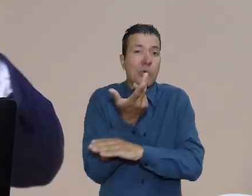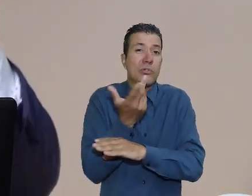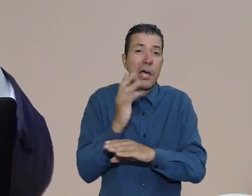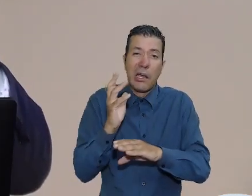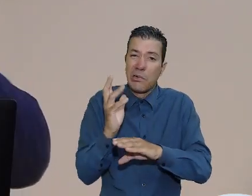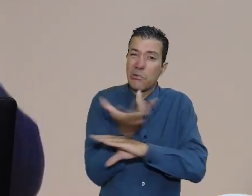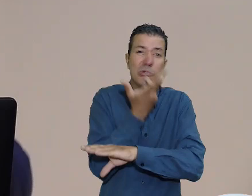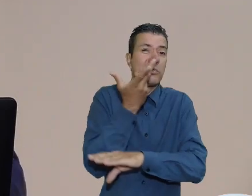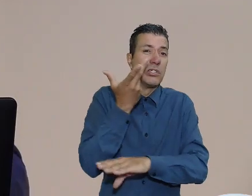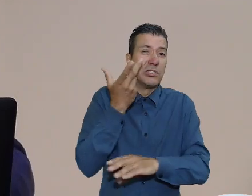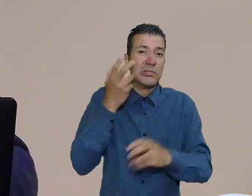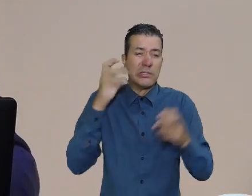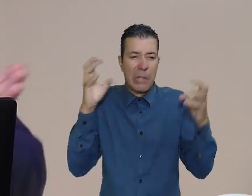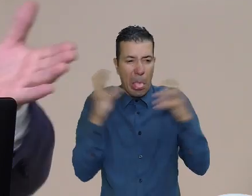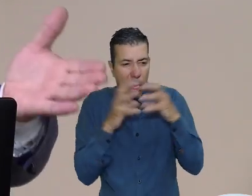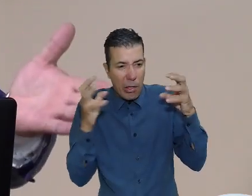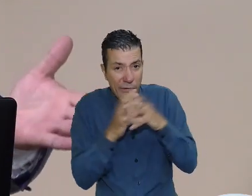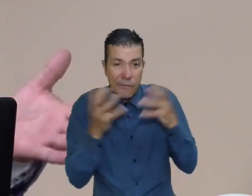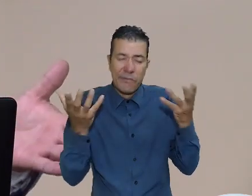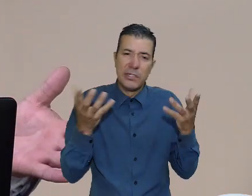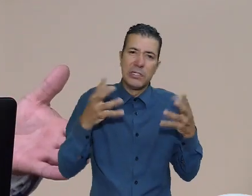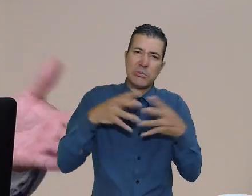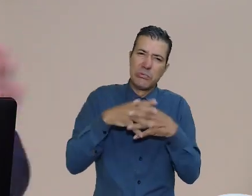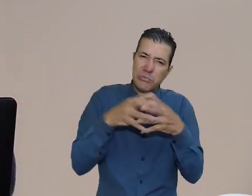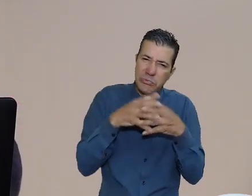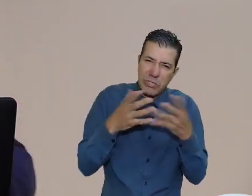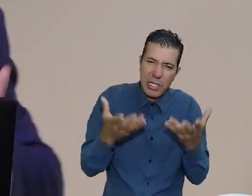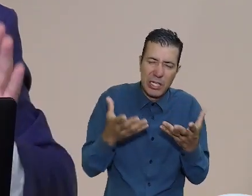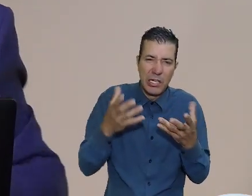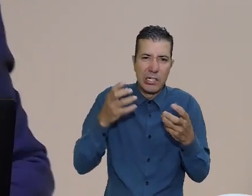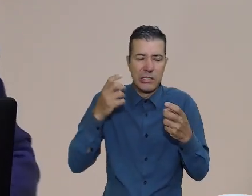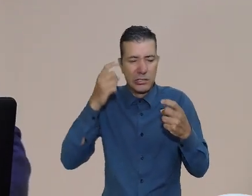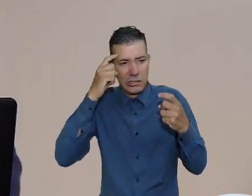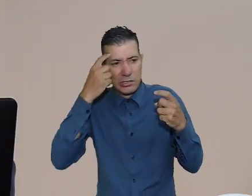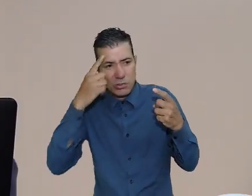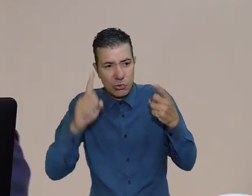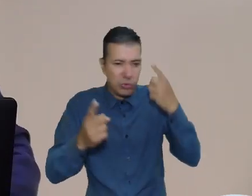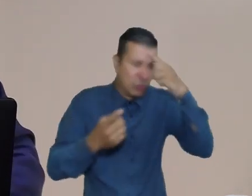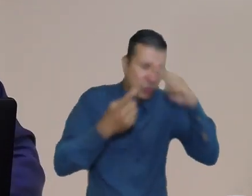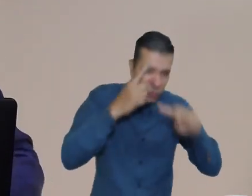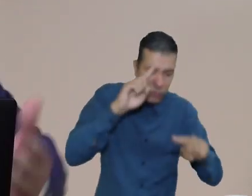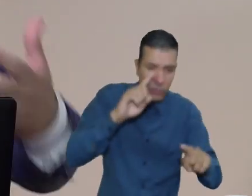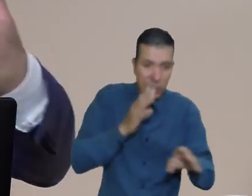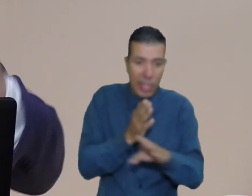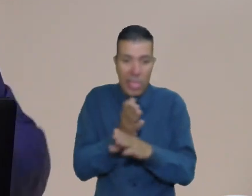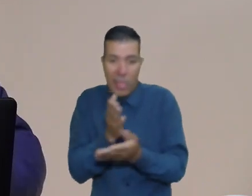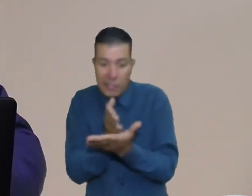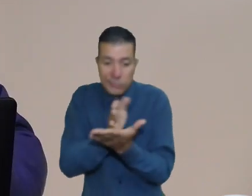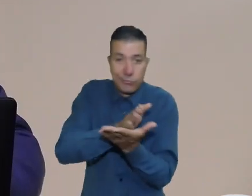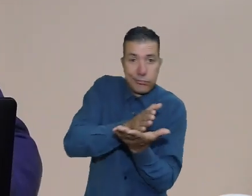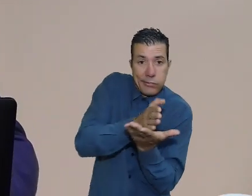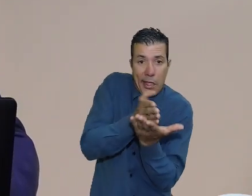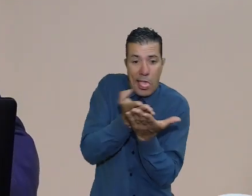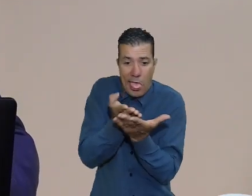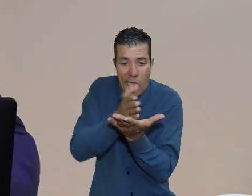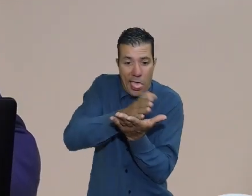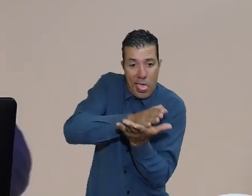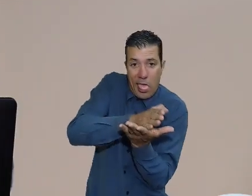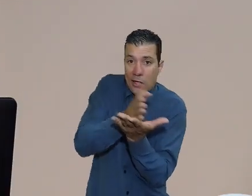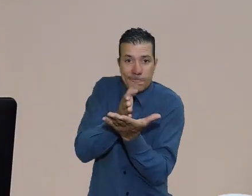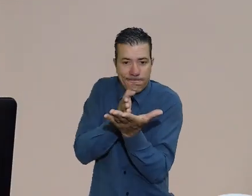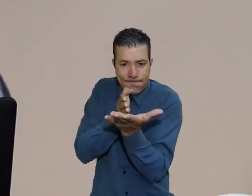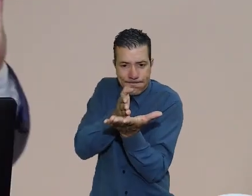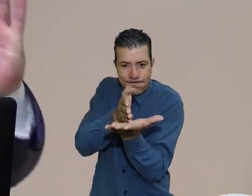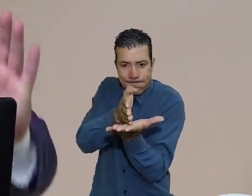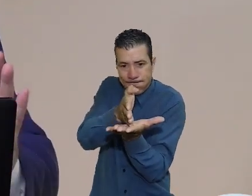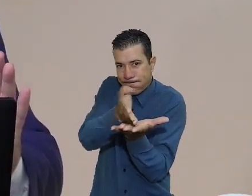nesse grande conflito? A verdade é que nós temos aprendido que não existe neutralidade. Nesse palco do grande conflito,